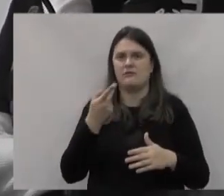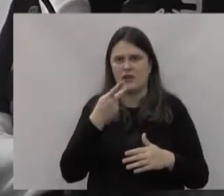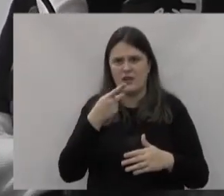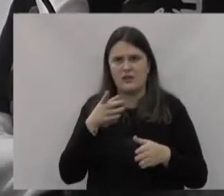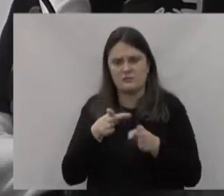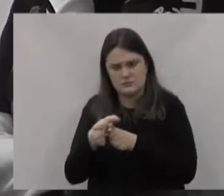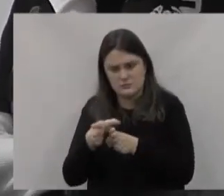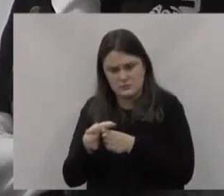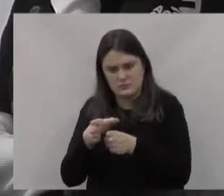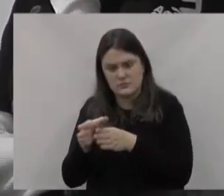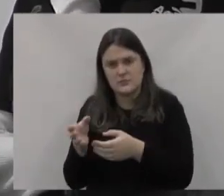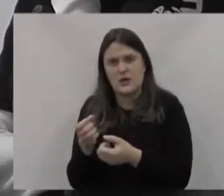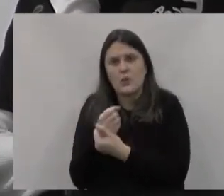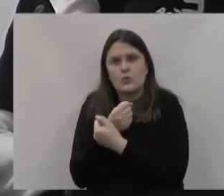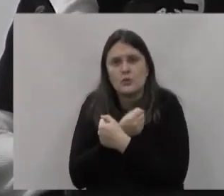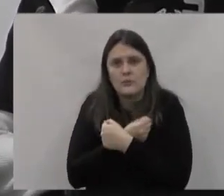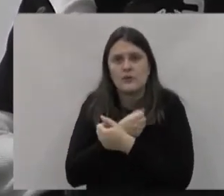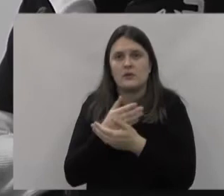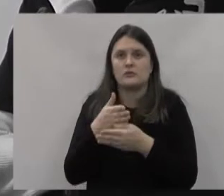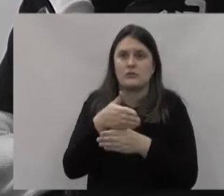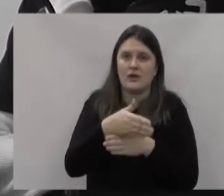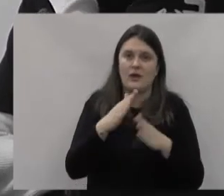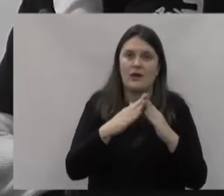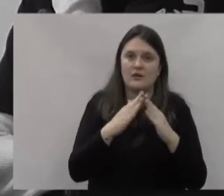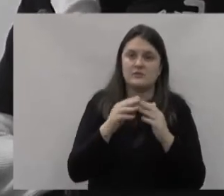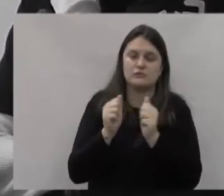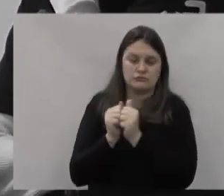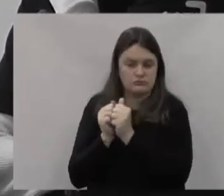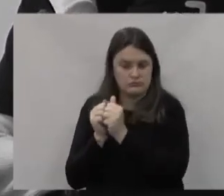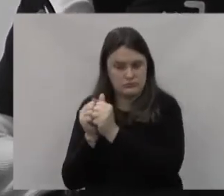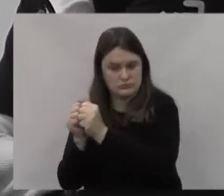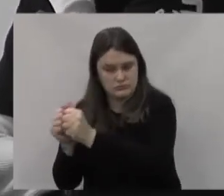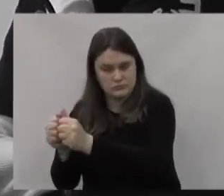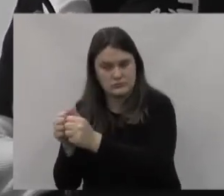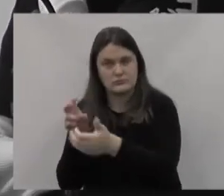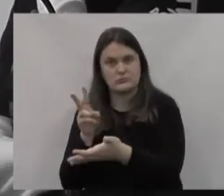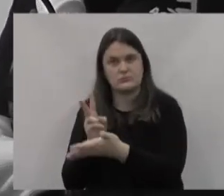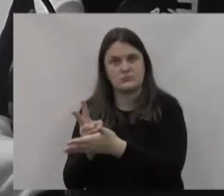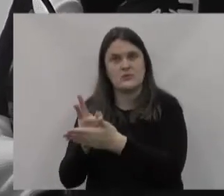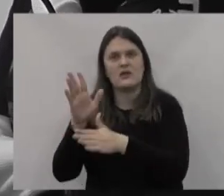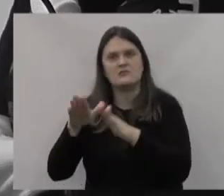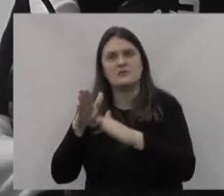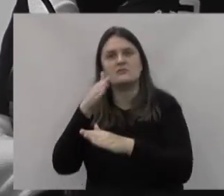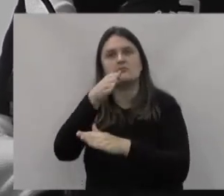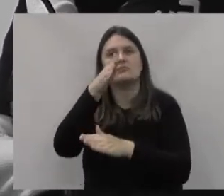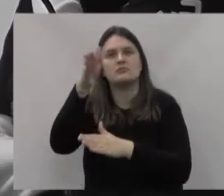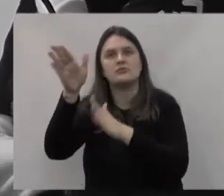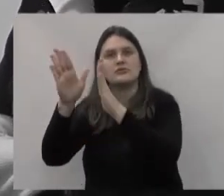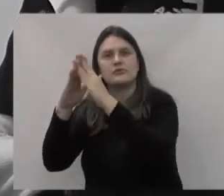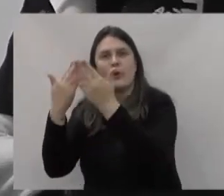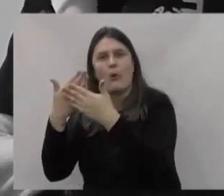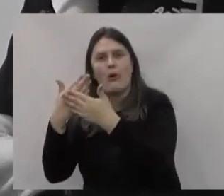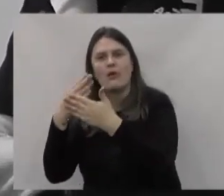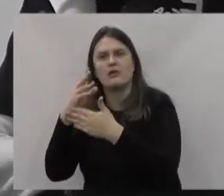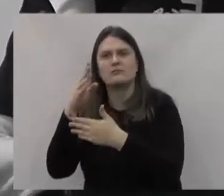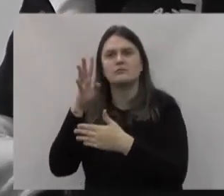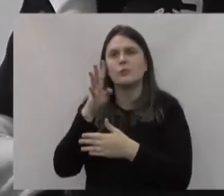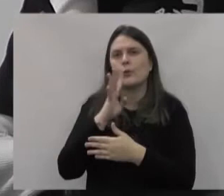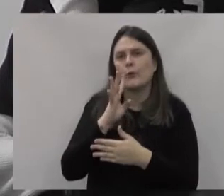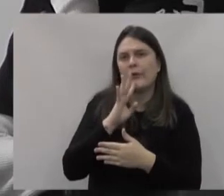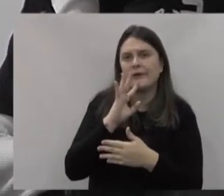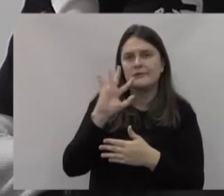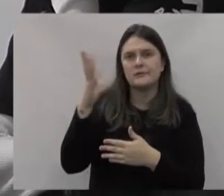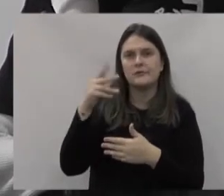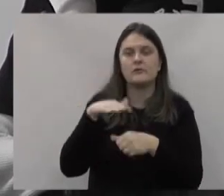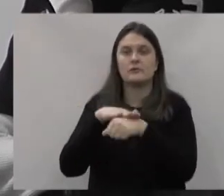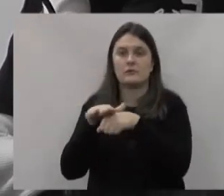da prevenção, acolhimento, enfrentamento, é que a gente faz todo o acompanhamento, né? Quando a gente vai nas escolas e recebe os casos, a gente